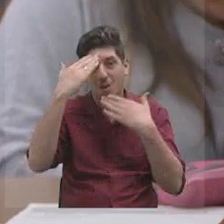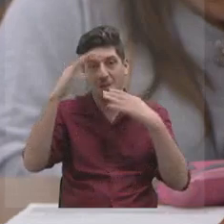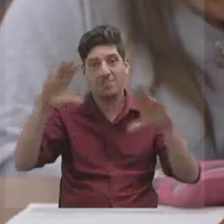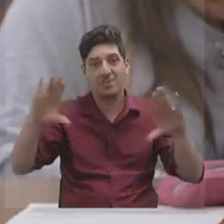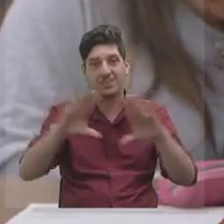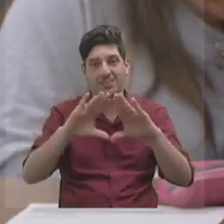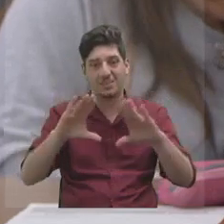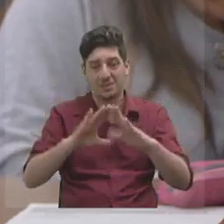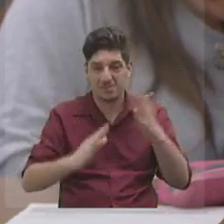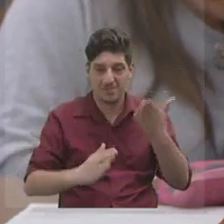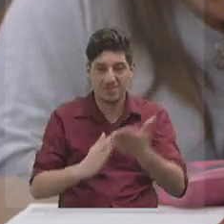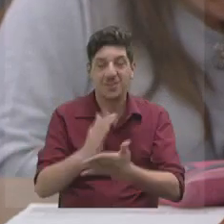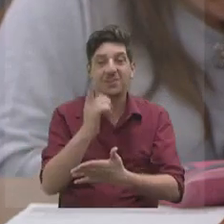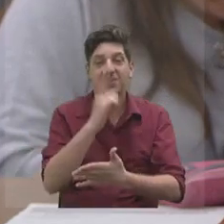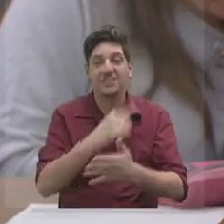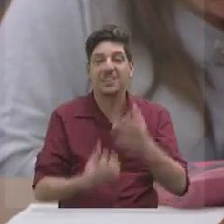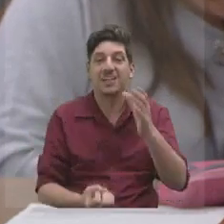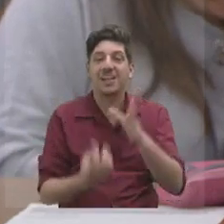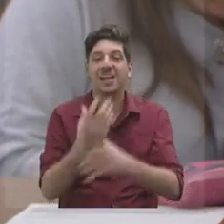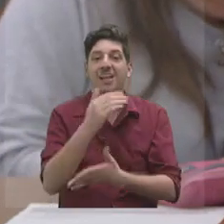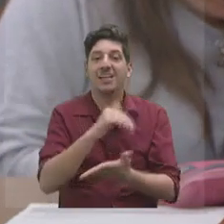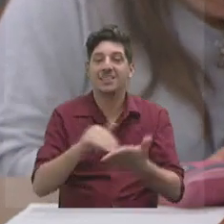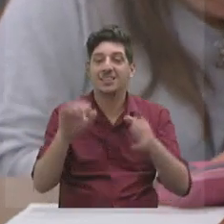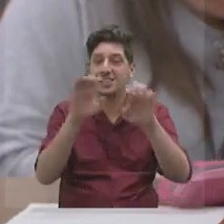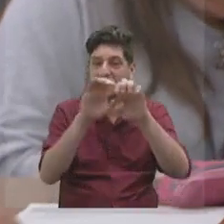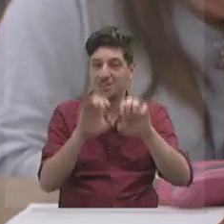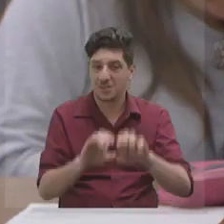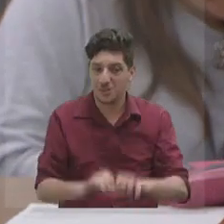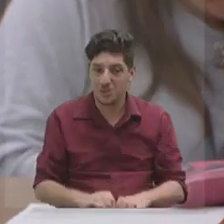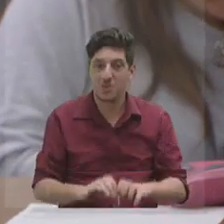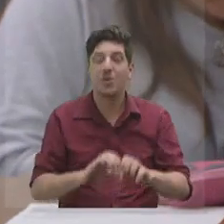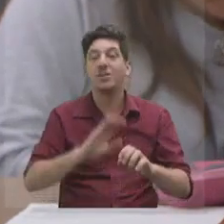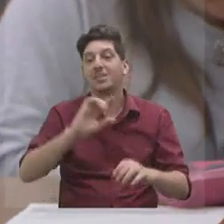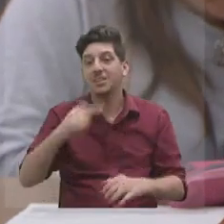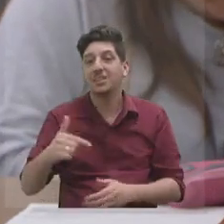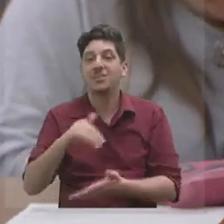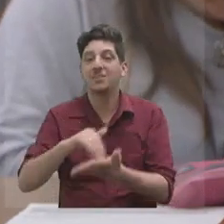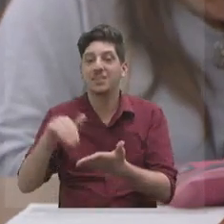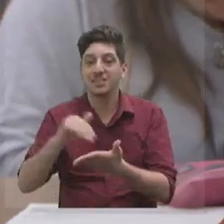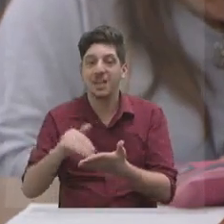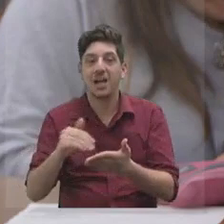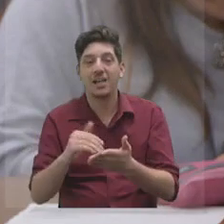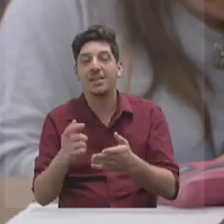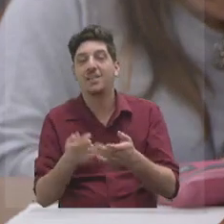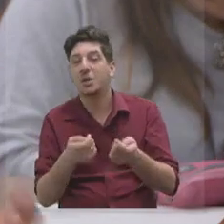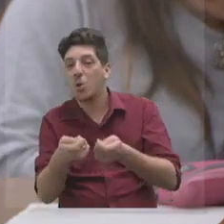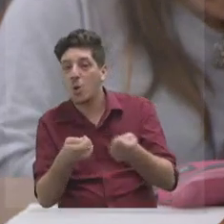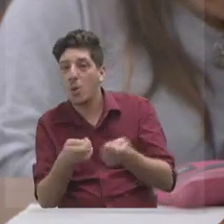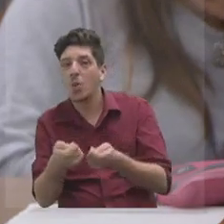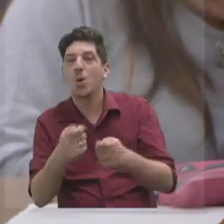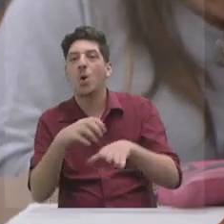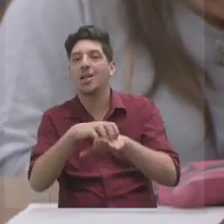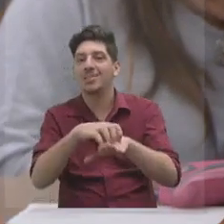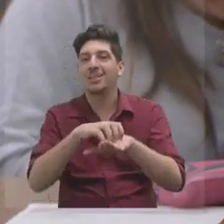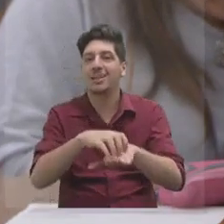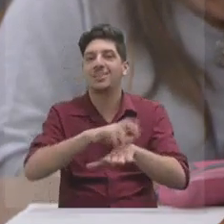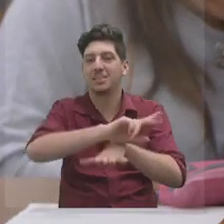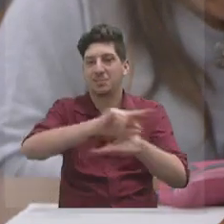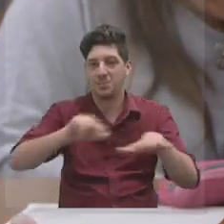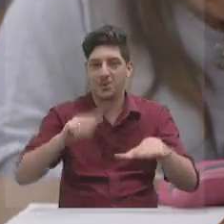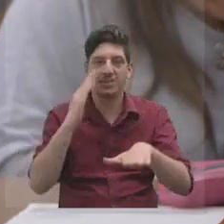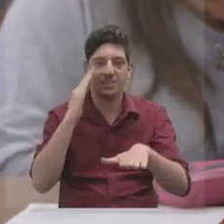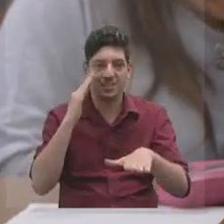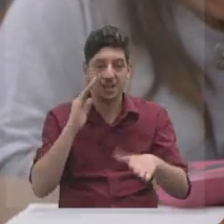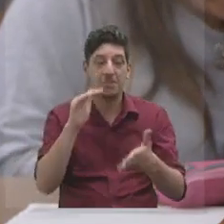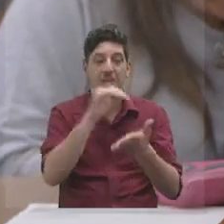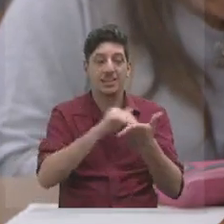que foi a criação no âmbito da secretaria de estrutura da subsecretaria de regulação de transportes é a subsecretaria ela já é o embrião